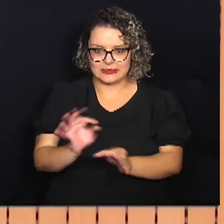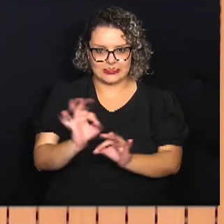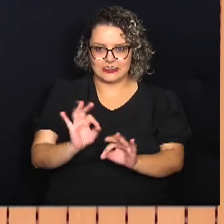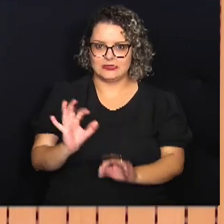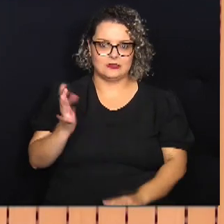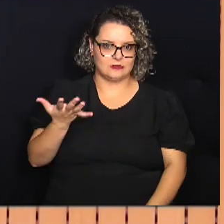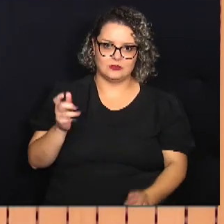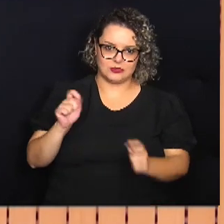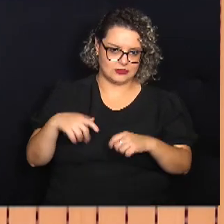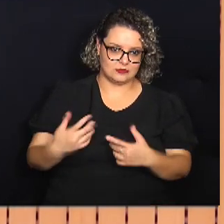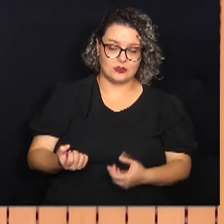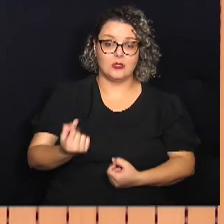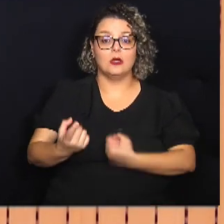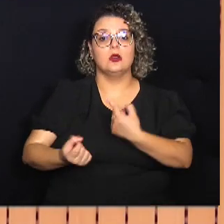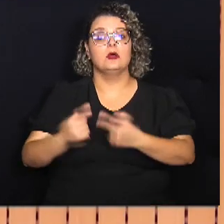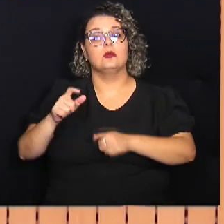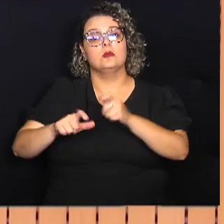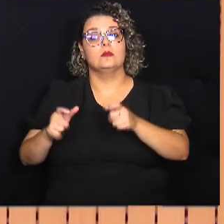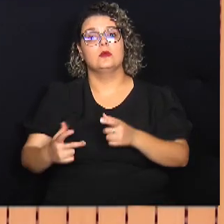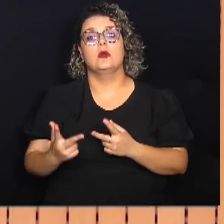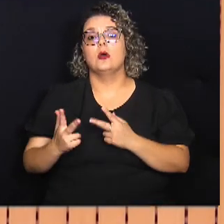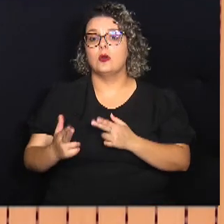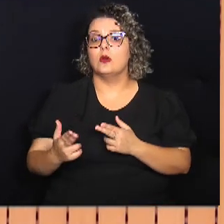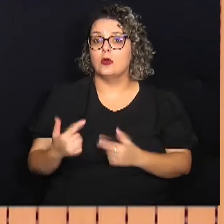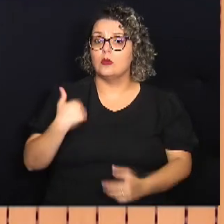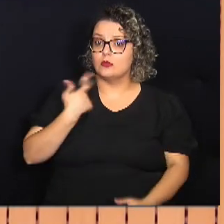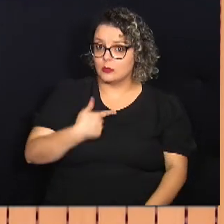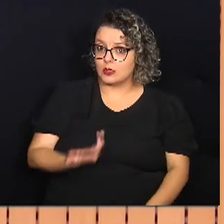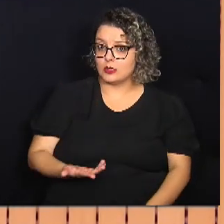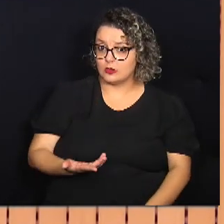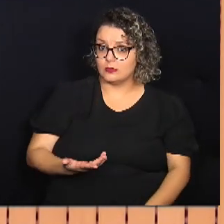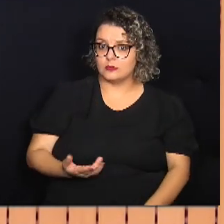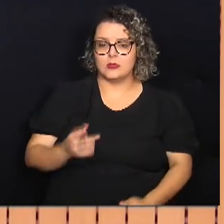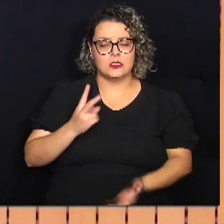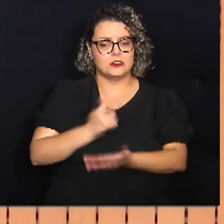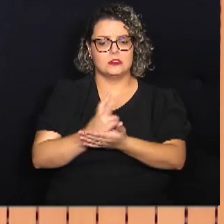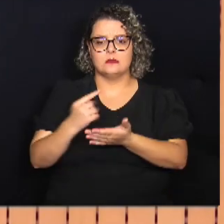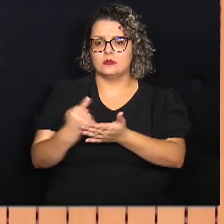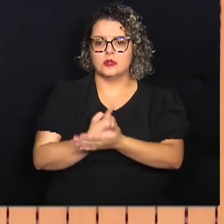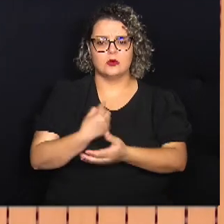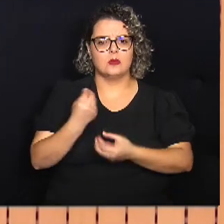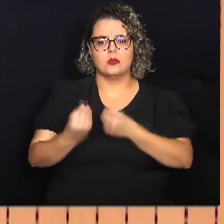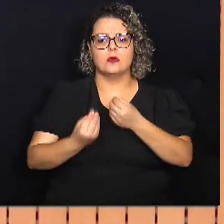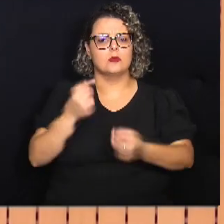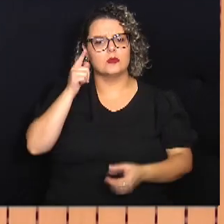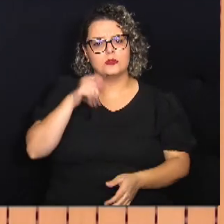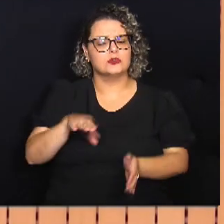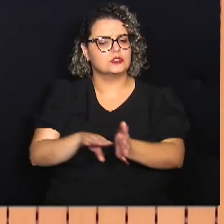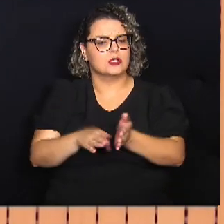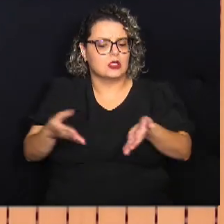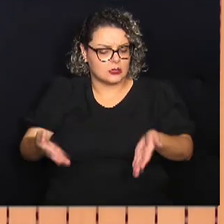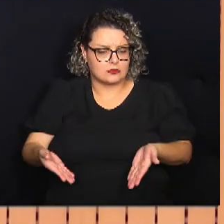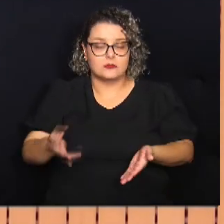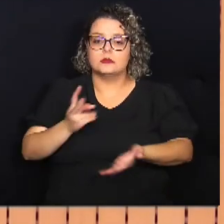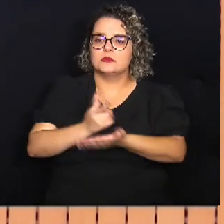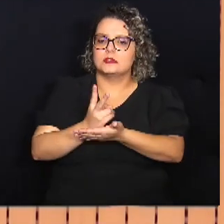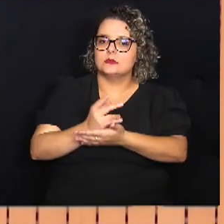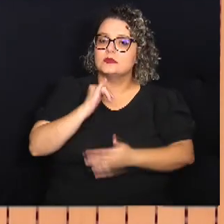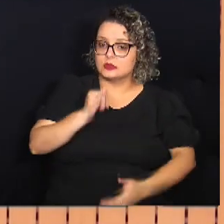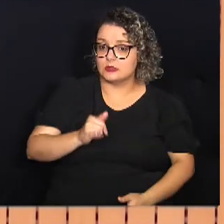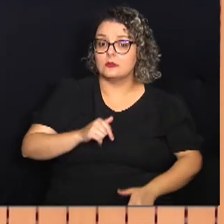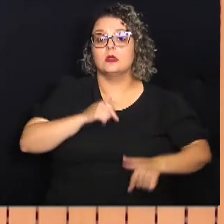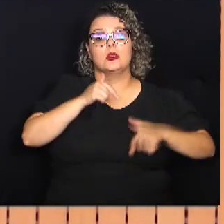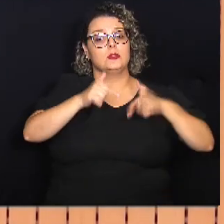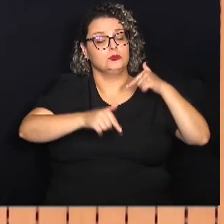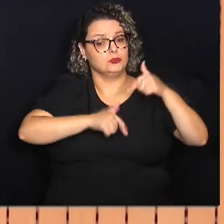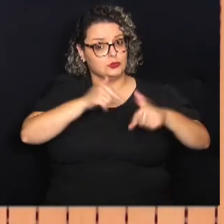Algumas pessoas que vieram do mesmo lugar de onde eu saí, sempre me perguntam como eu fiz para chegar até aqui. E sempre digo, é com muito